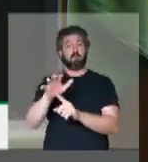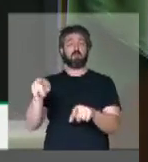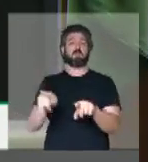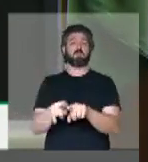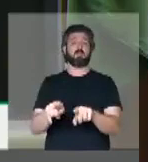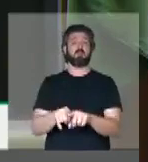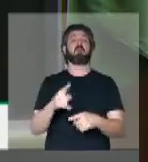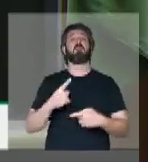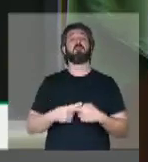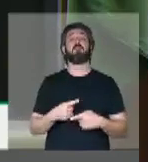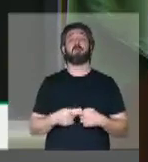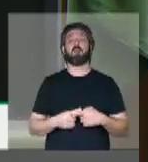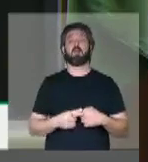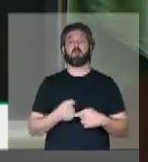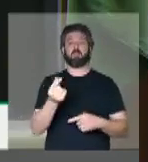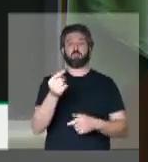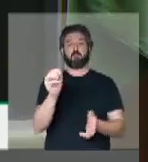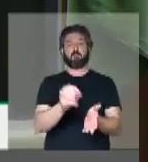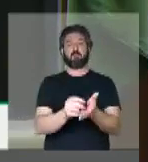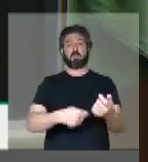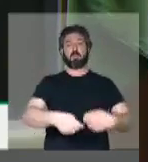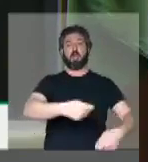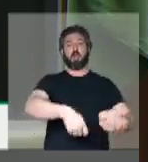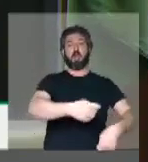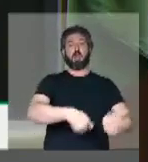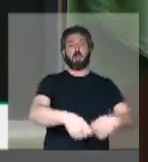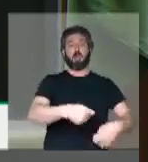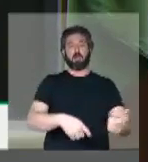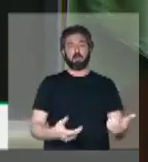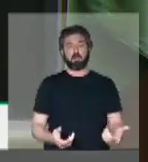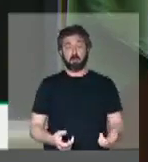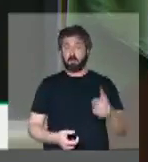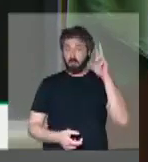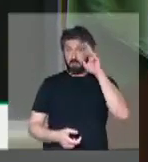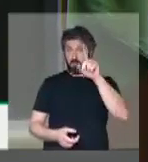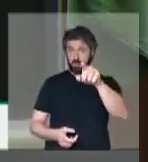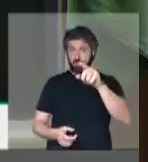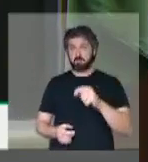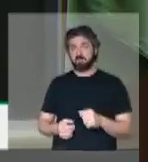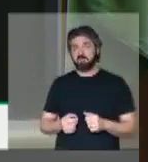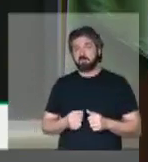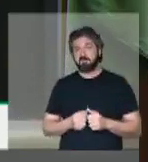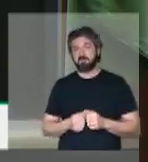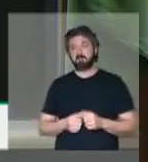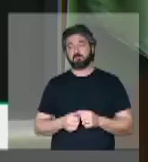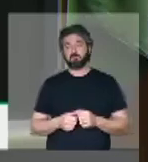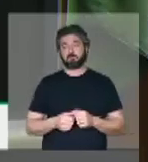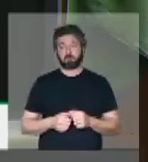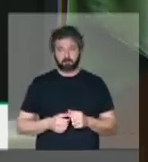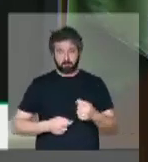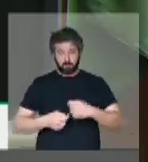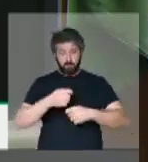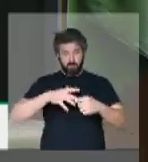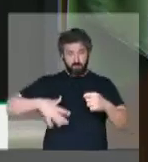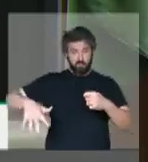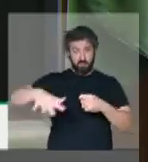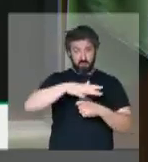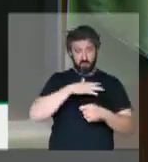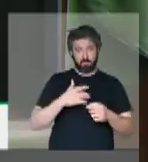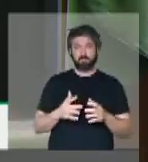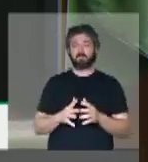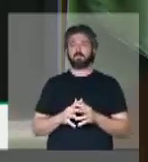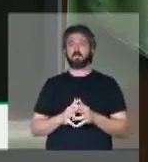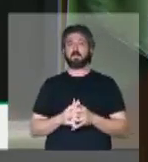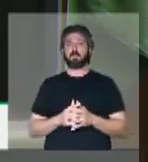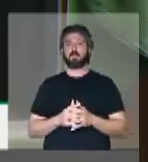afetado, porque vai deixar de circular dinheiro no comércio e na indústria. Lembrando, e na economia como um todo,